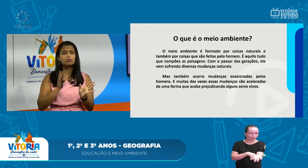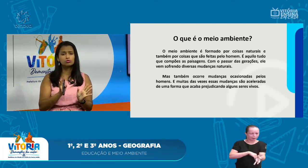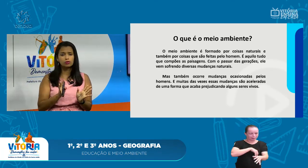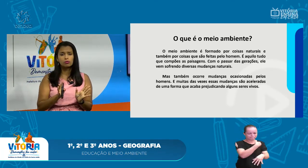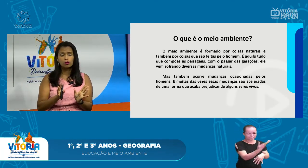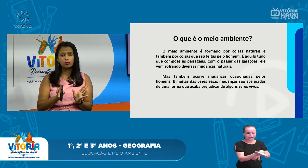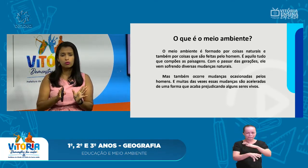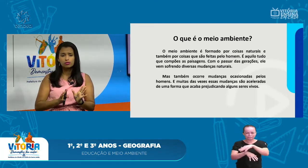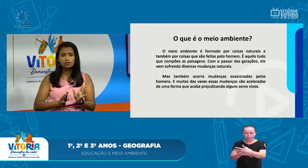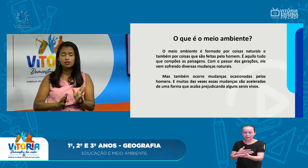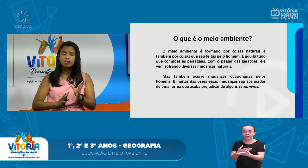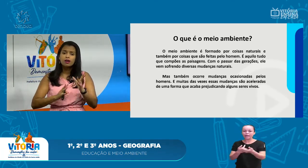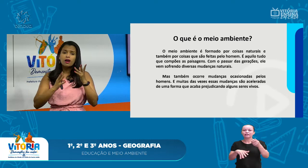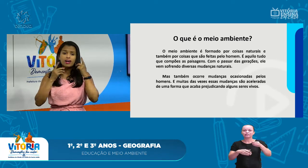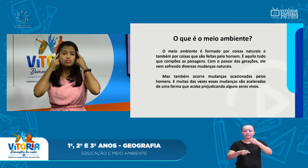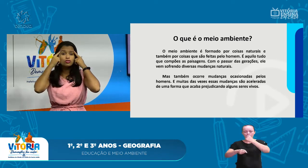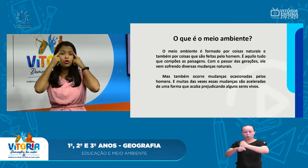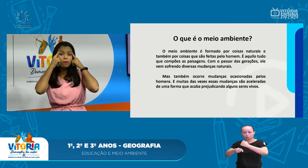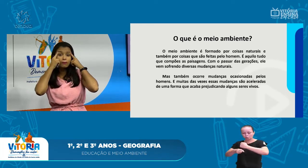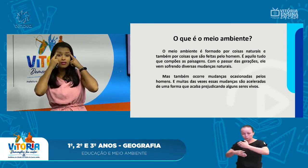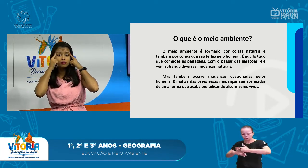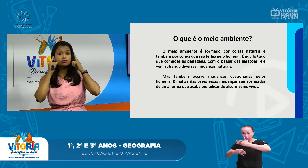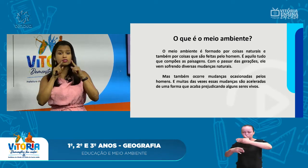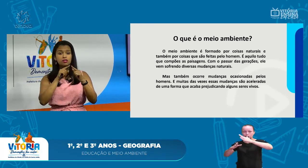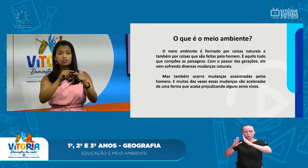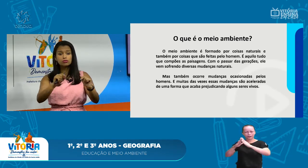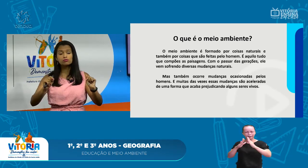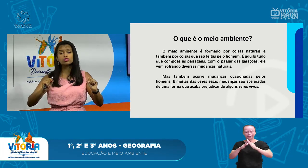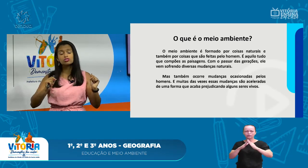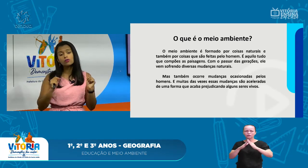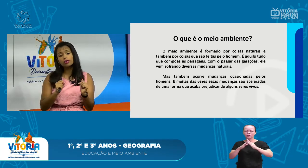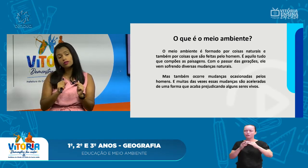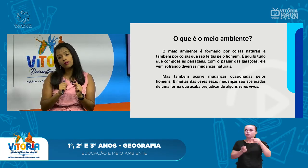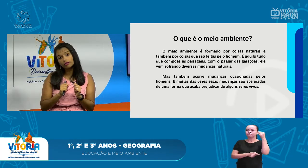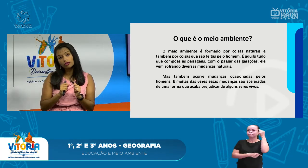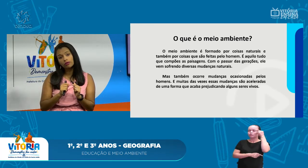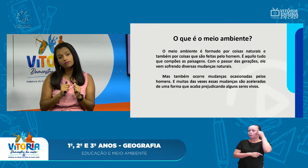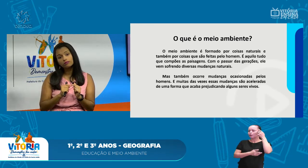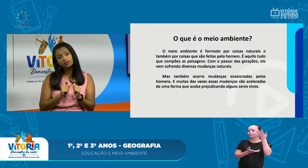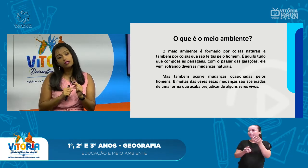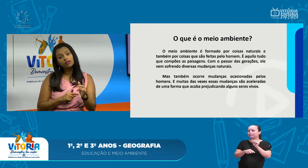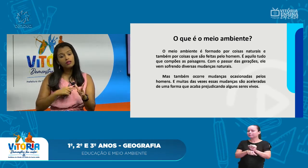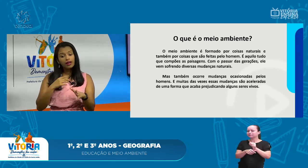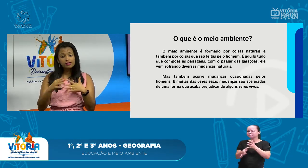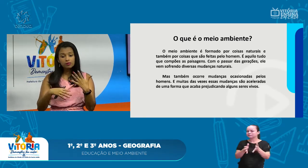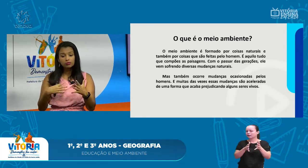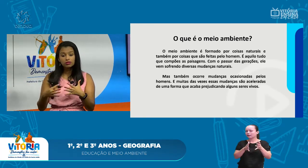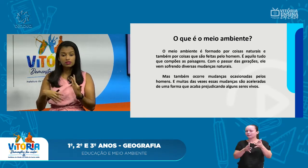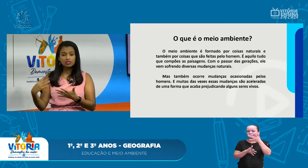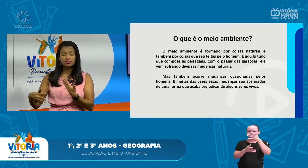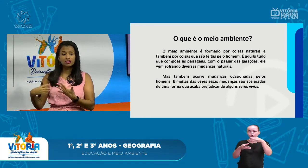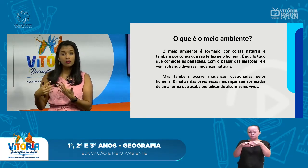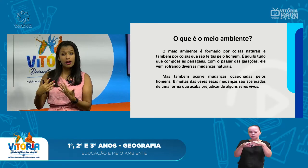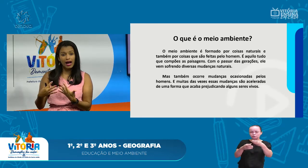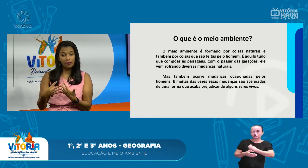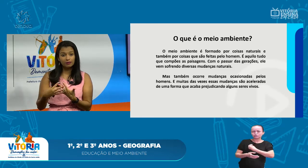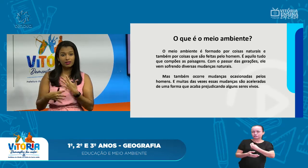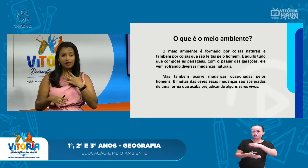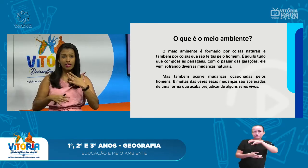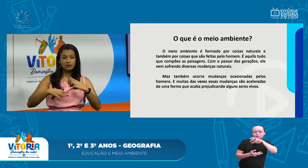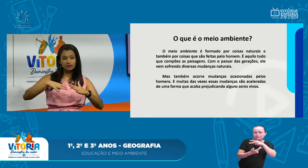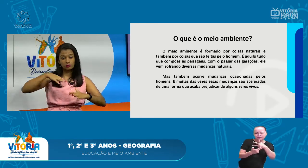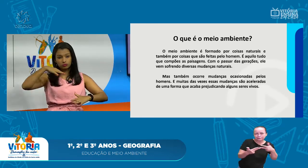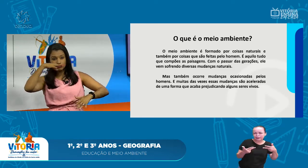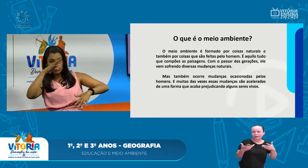casa ou para construir alguma coisa, às vezes eu não penso nos seres vivos que estão ali ao redor. E essa mudança às vezes é tão rápida